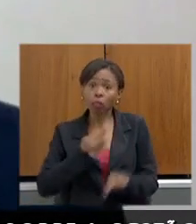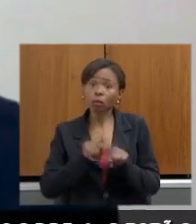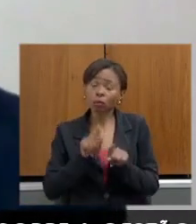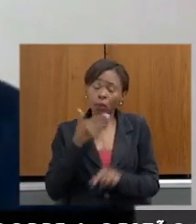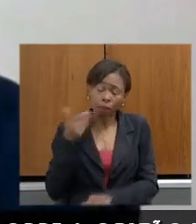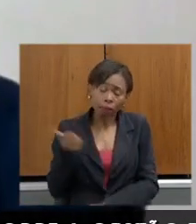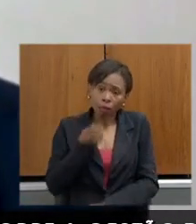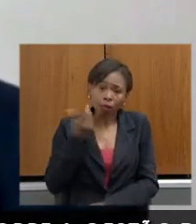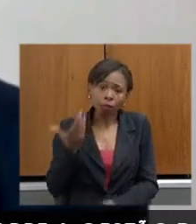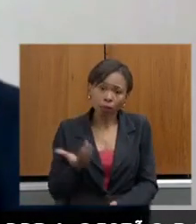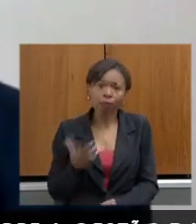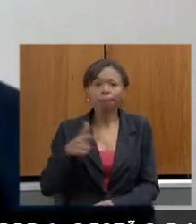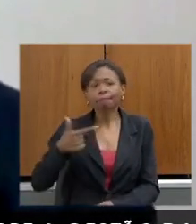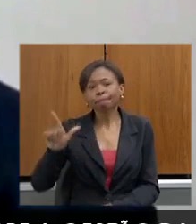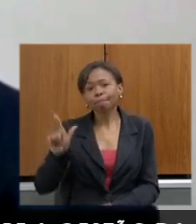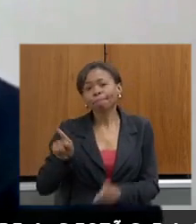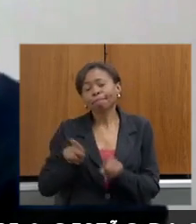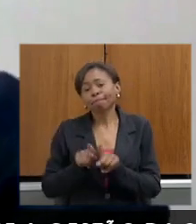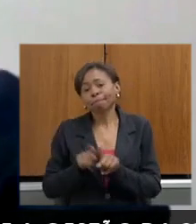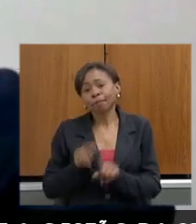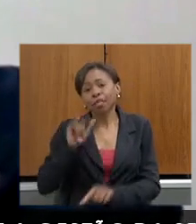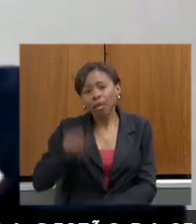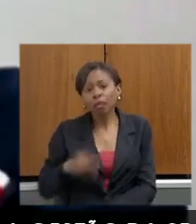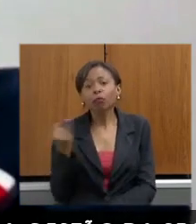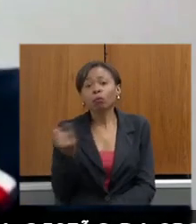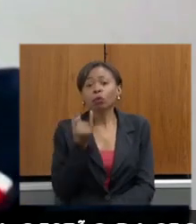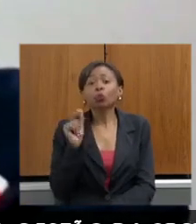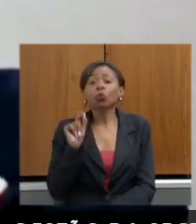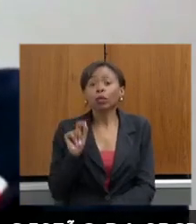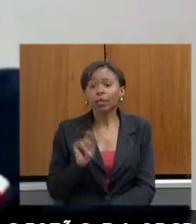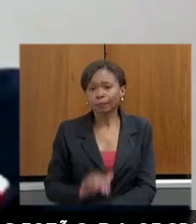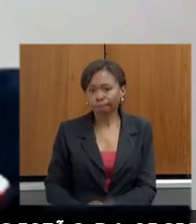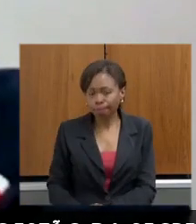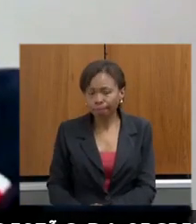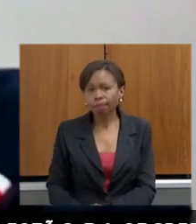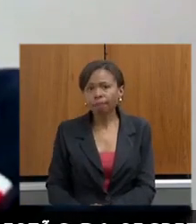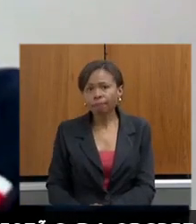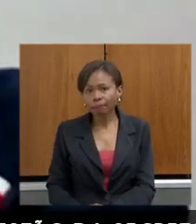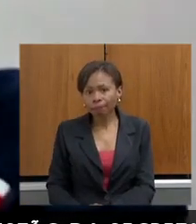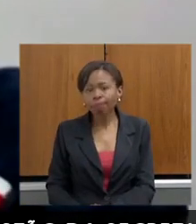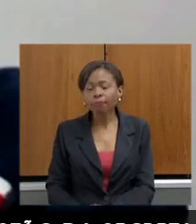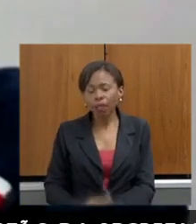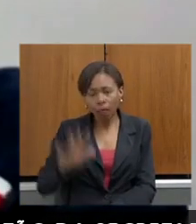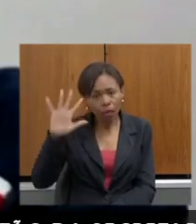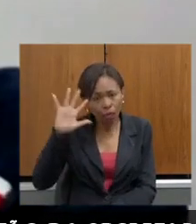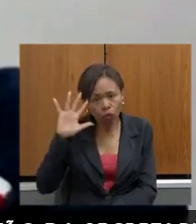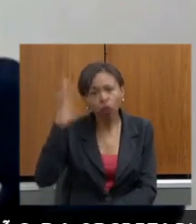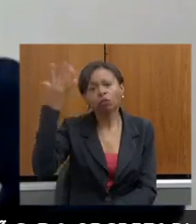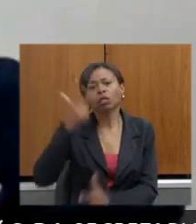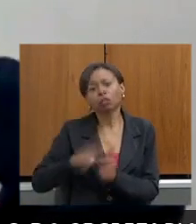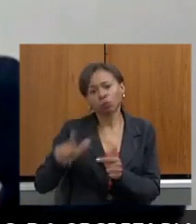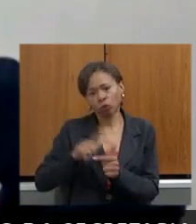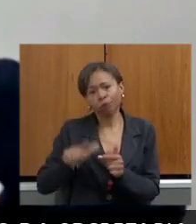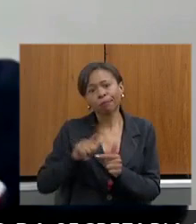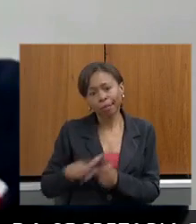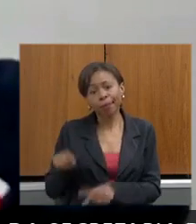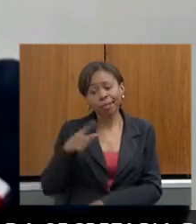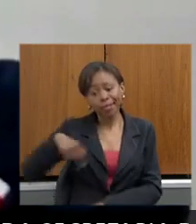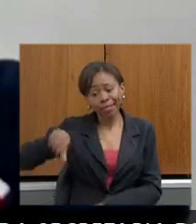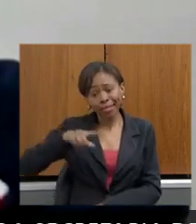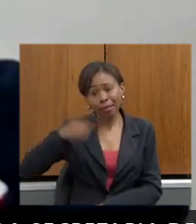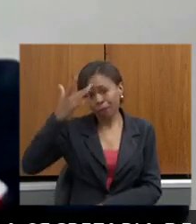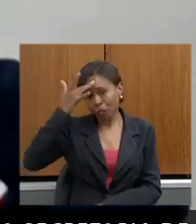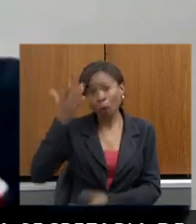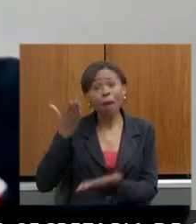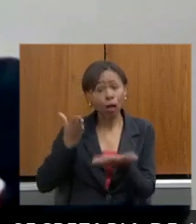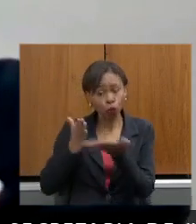muito importante que nós precisamos é buscar resolver esse problema dos excedentes eu